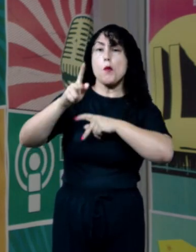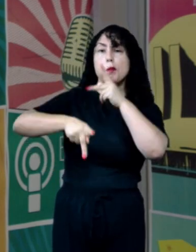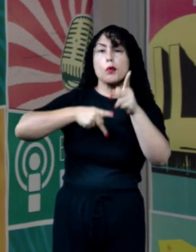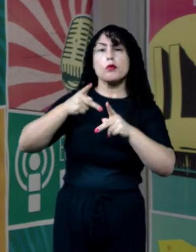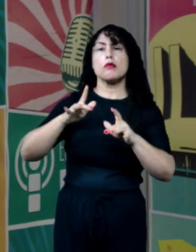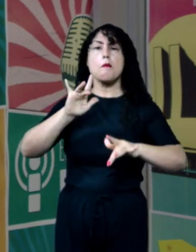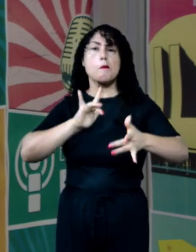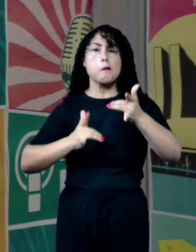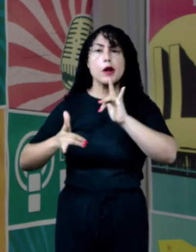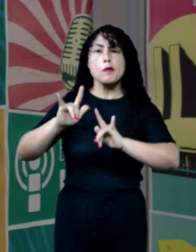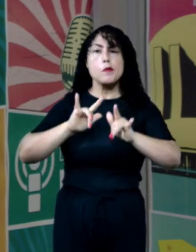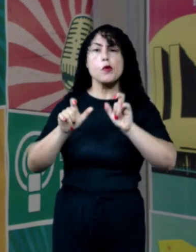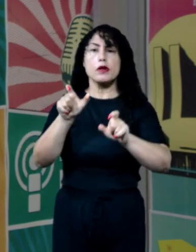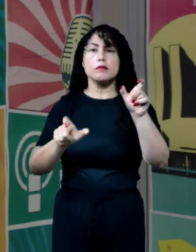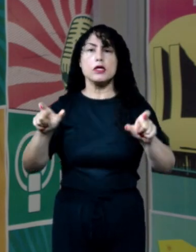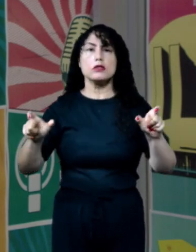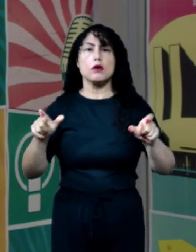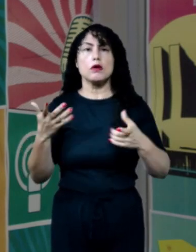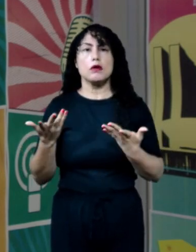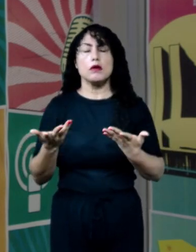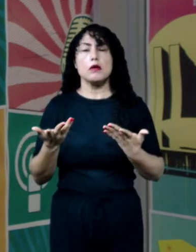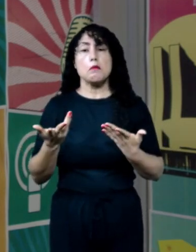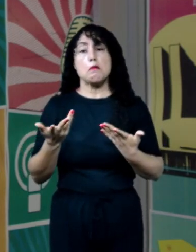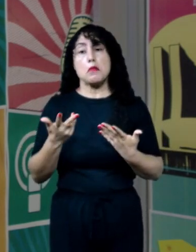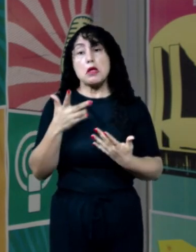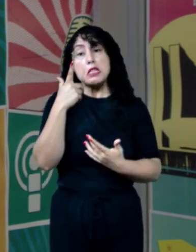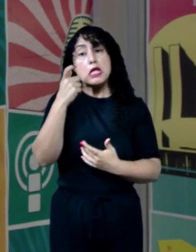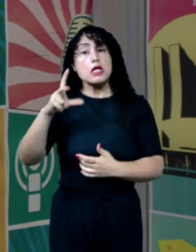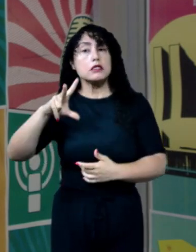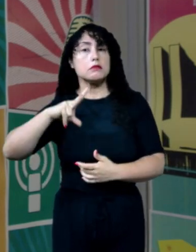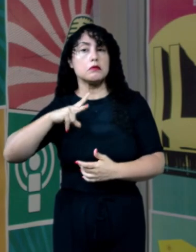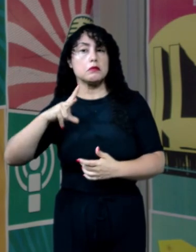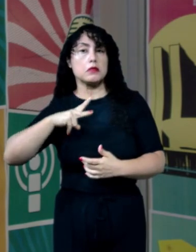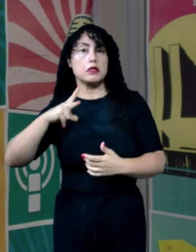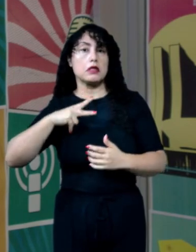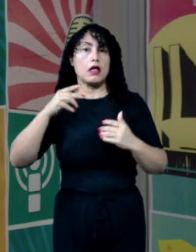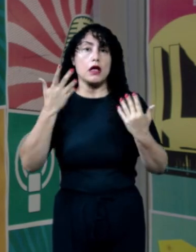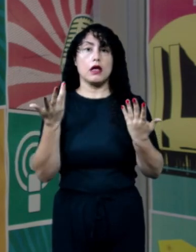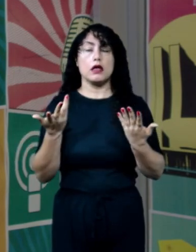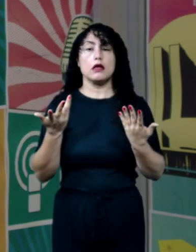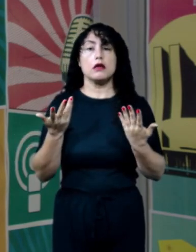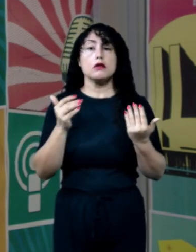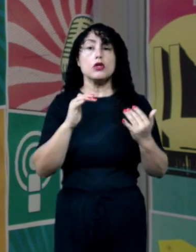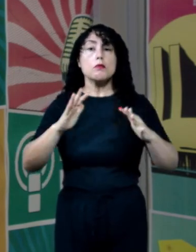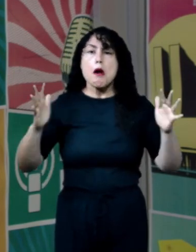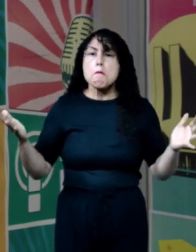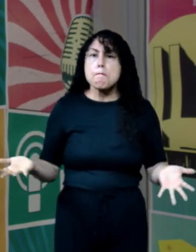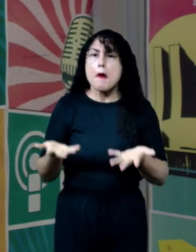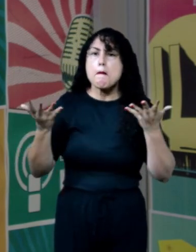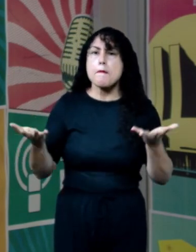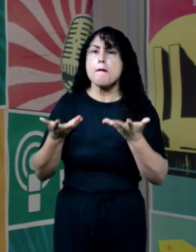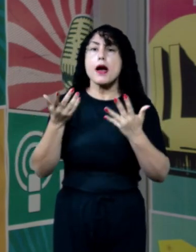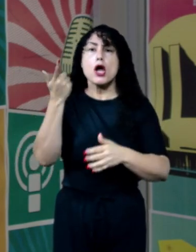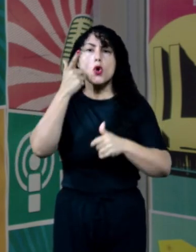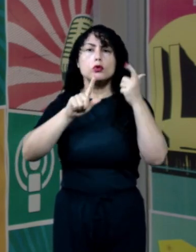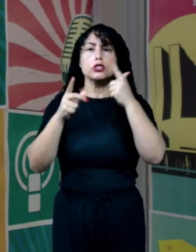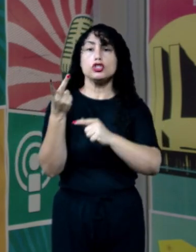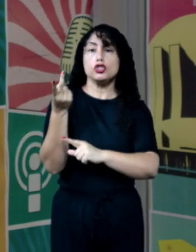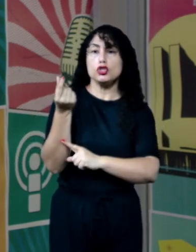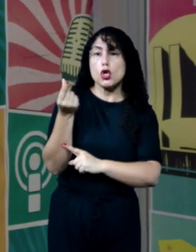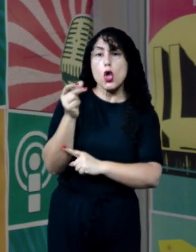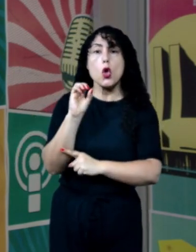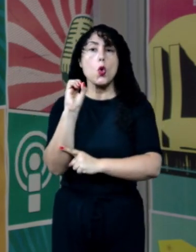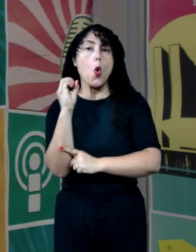manipula as pessoas, seja para interesse privado, ganhar likes, ganhar engajamento, ganhar renda,